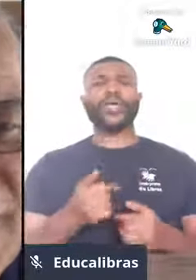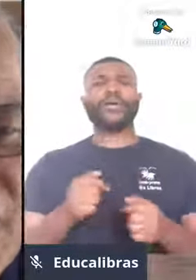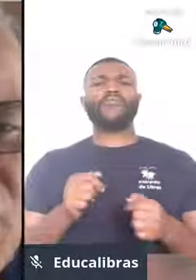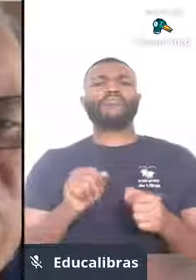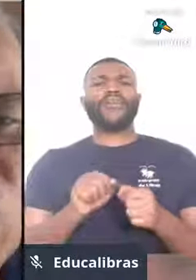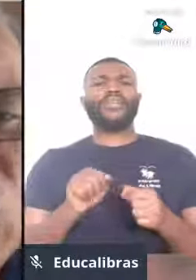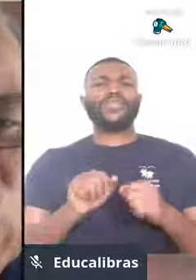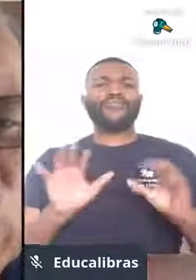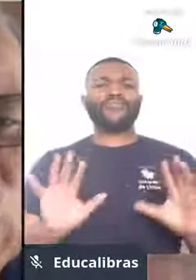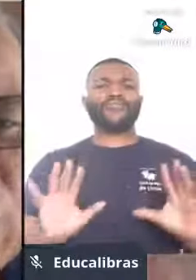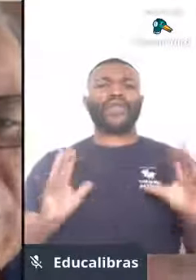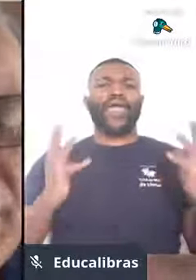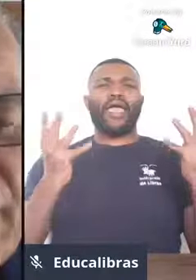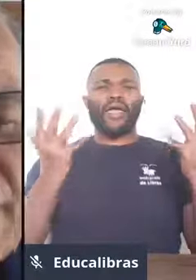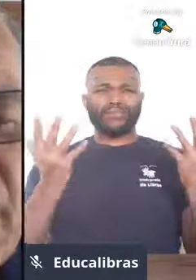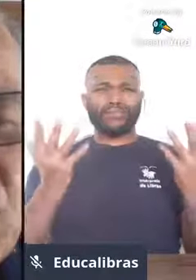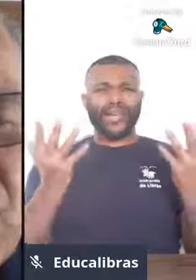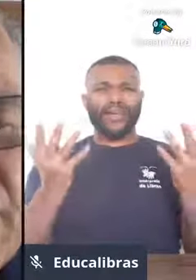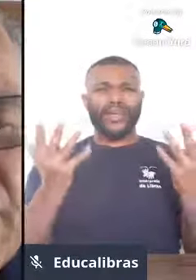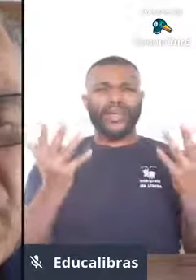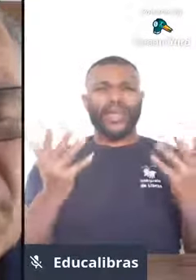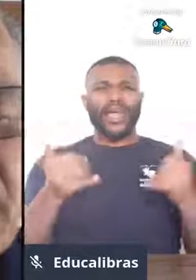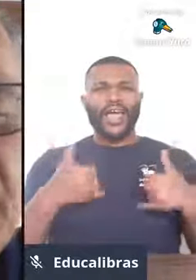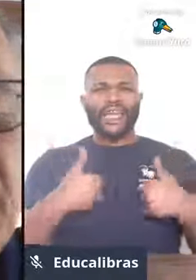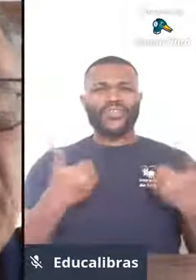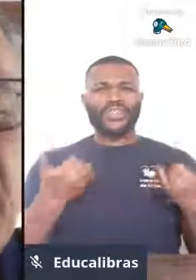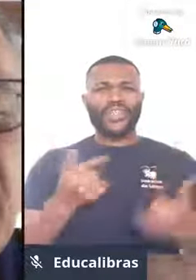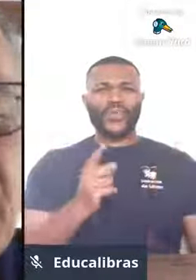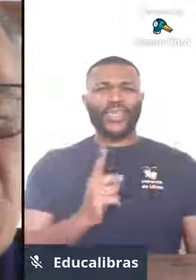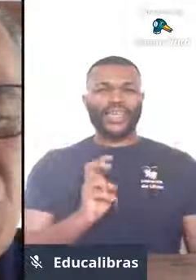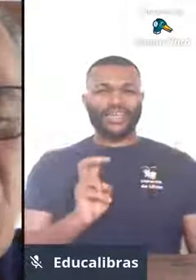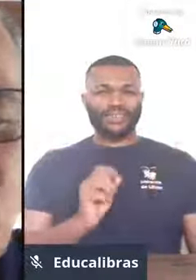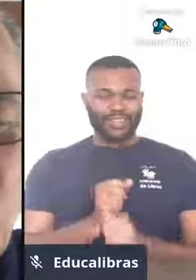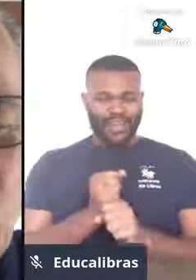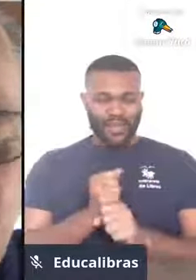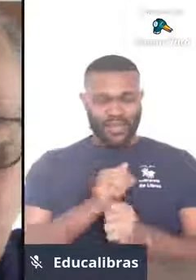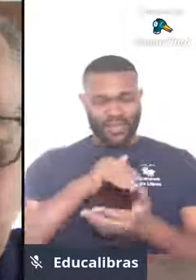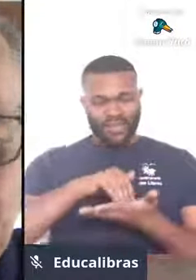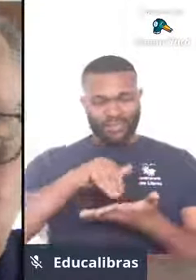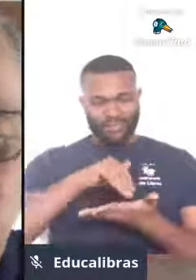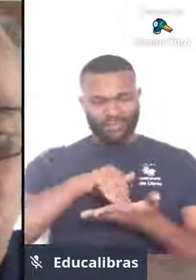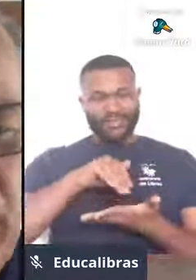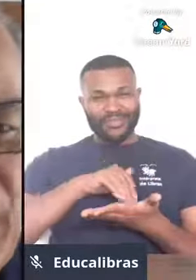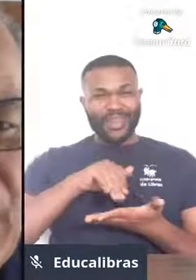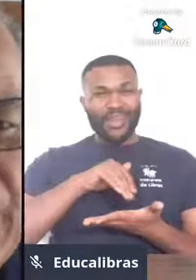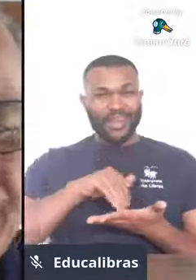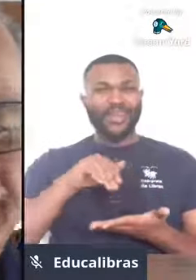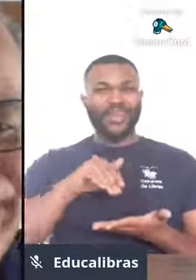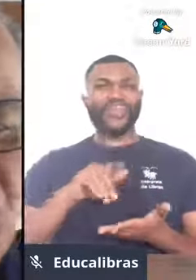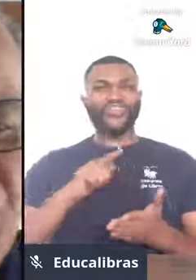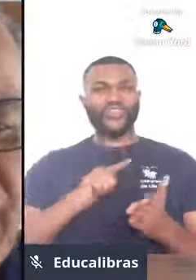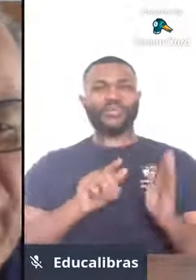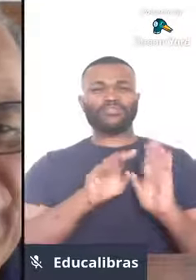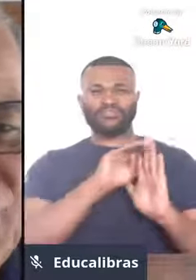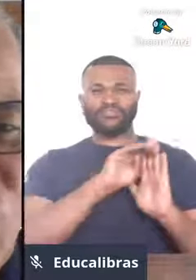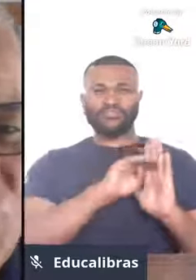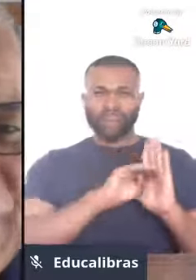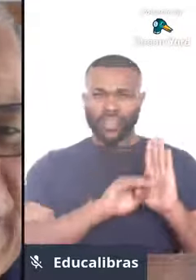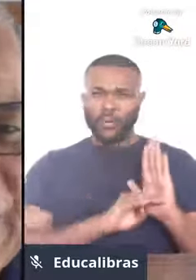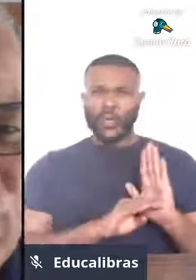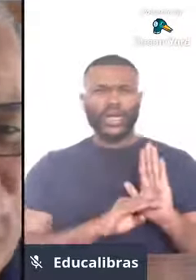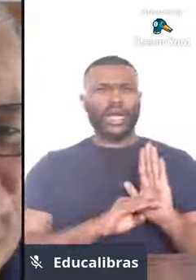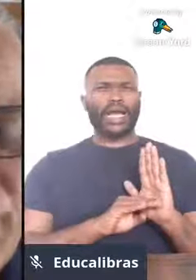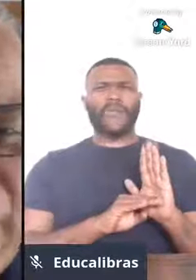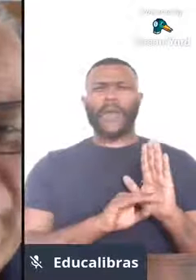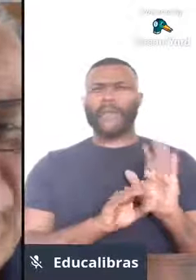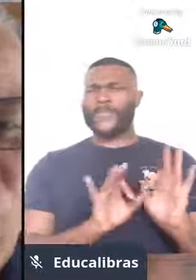né, em conjunto, aniversário de 15 anos da Secretaria, que tinha um programa gigante montado,